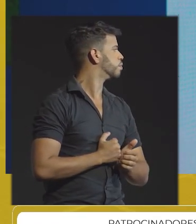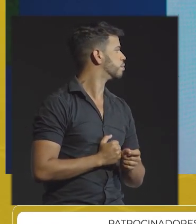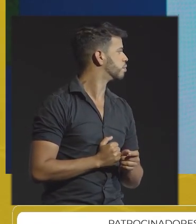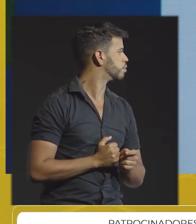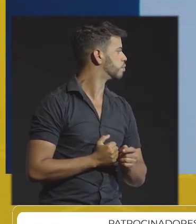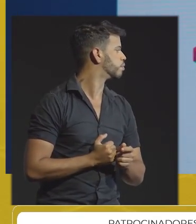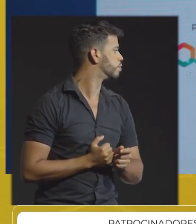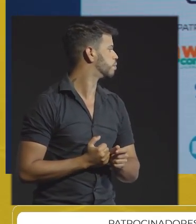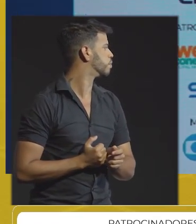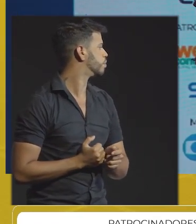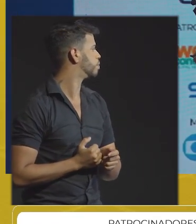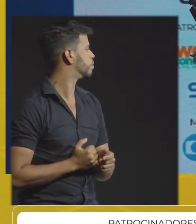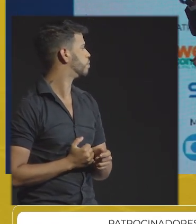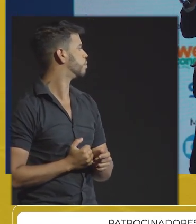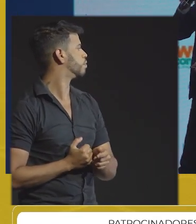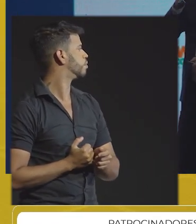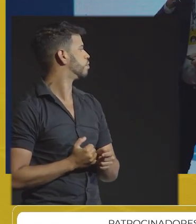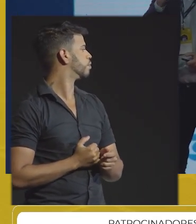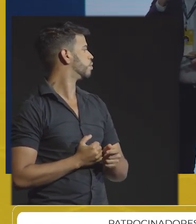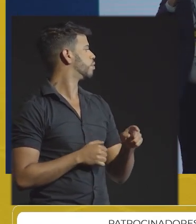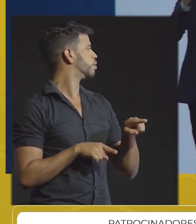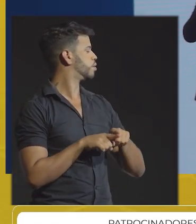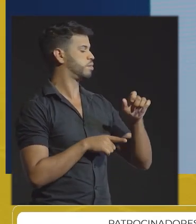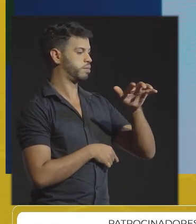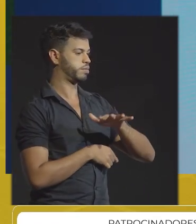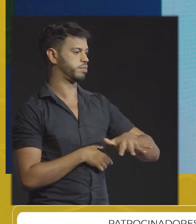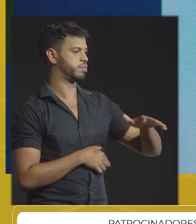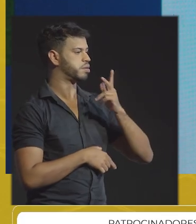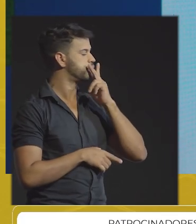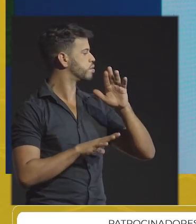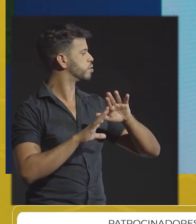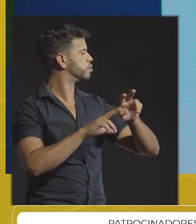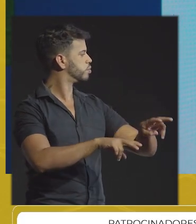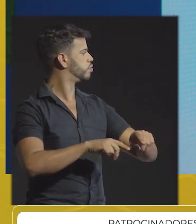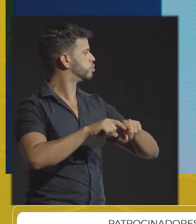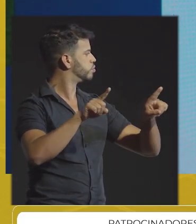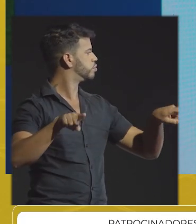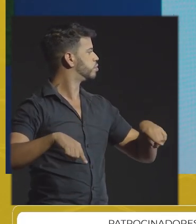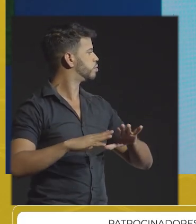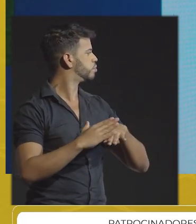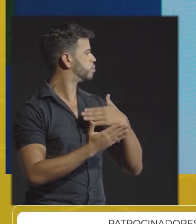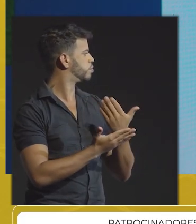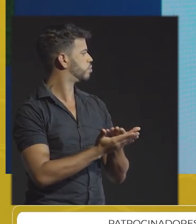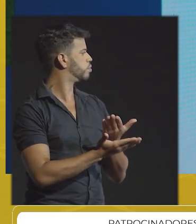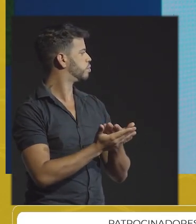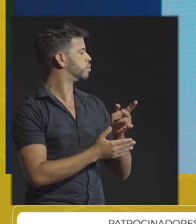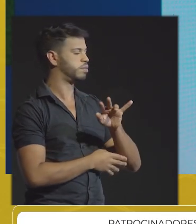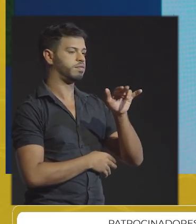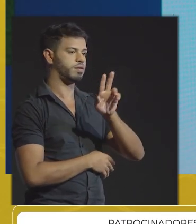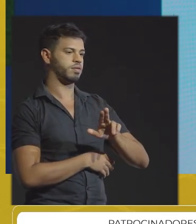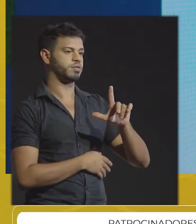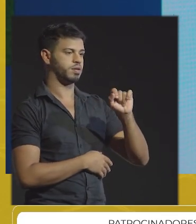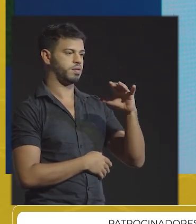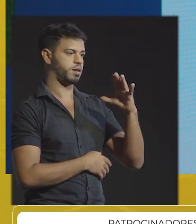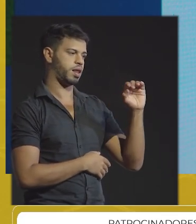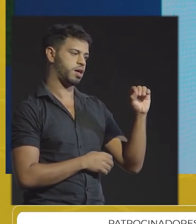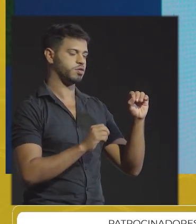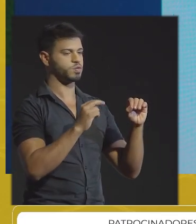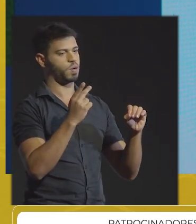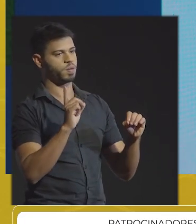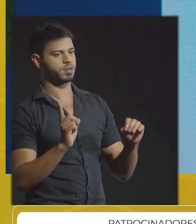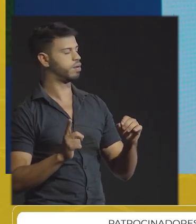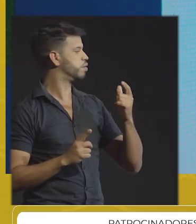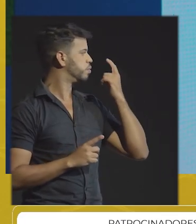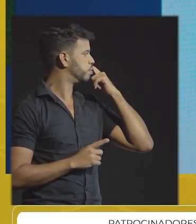anterior e vejam bem o terreno parece um campo de futebol vocês acham que a gente vai usar o lastro ou não né Tá ideal pro